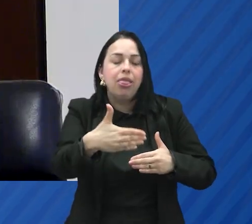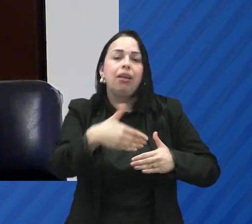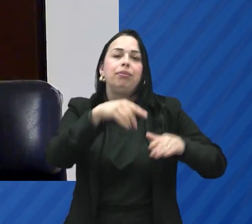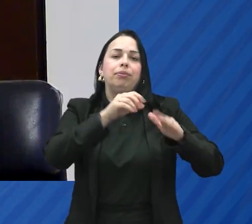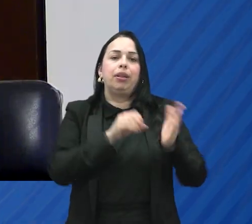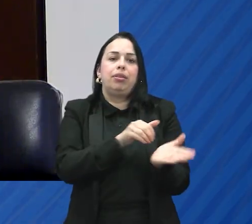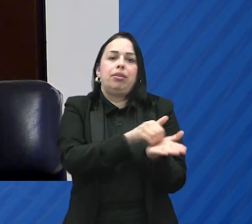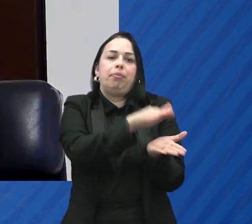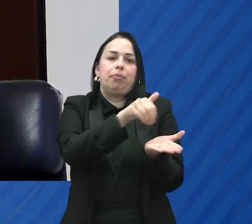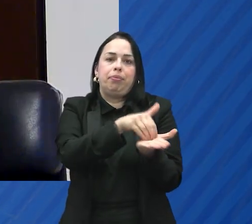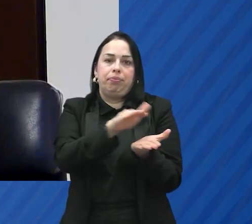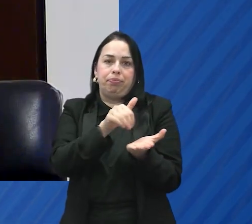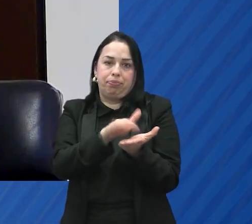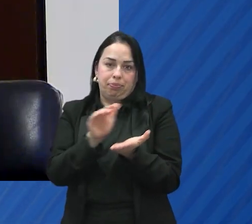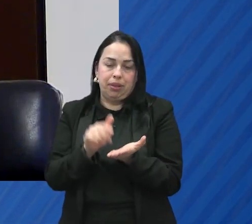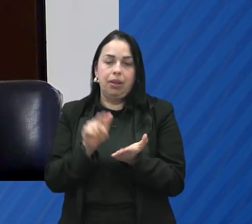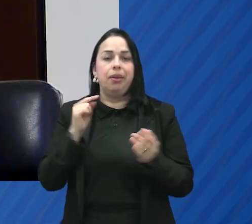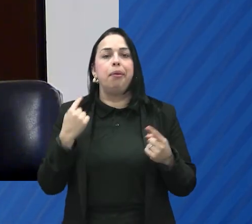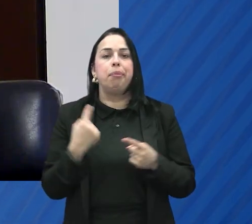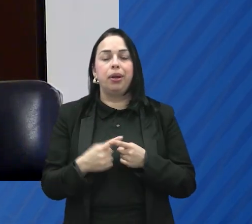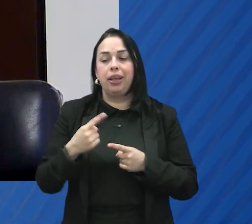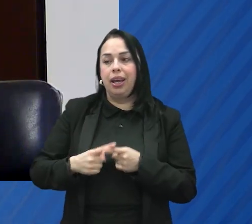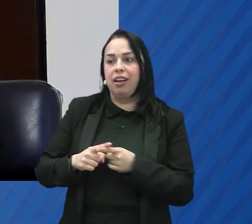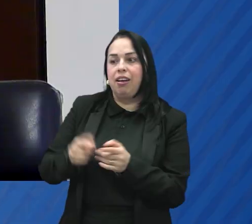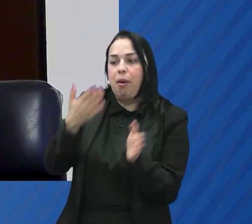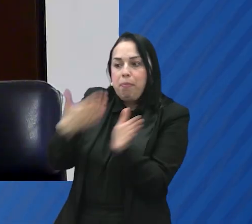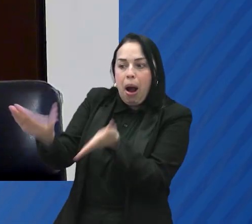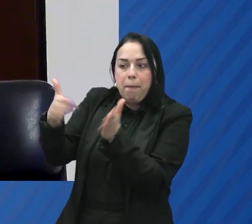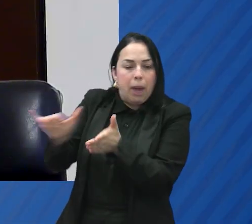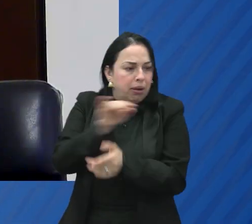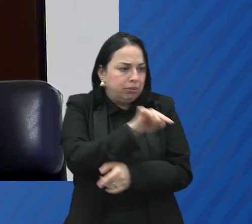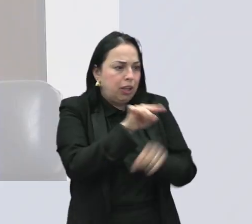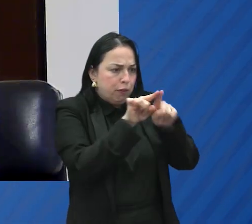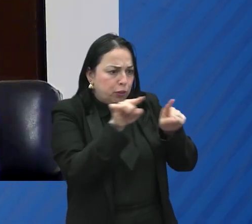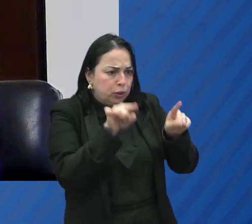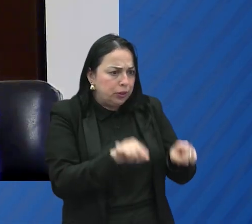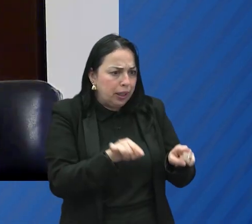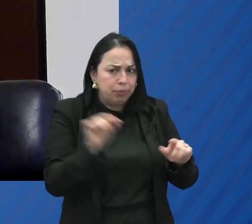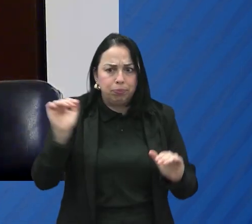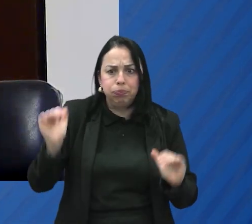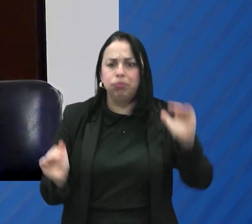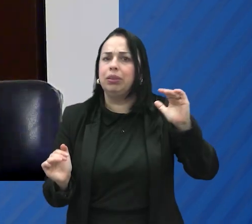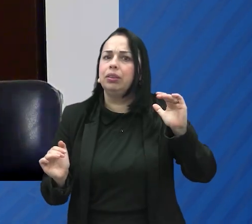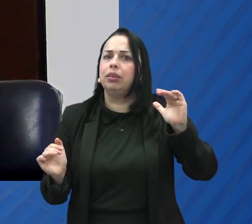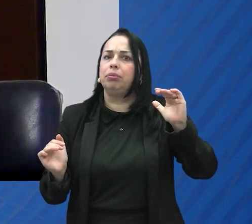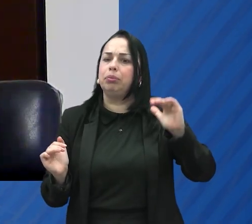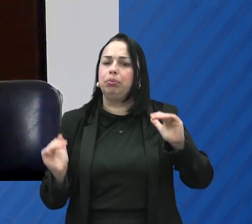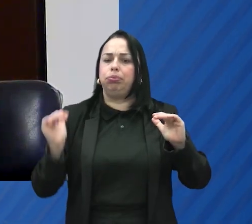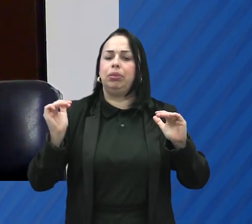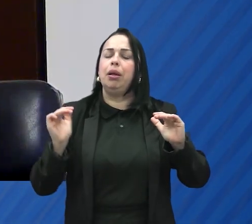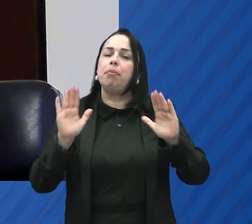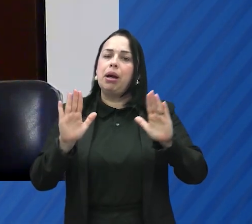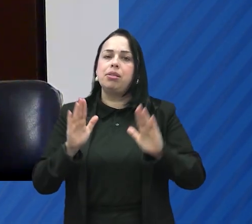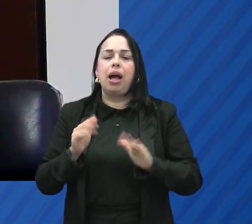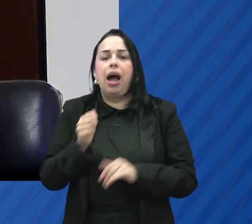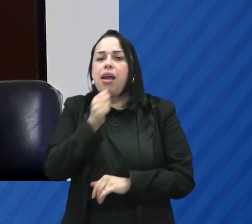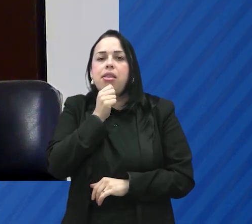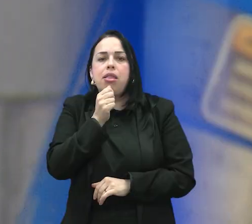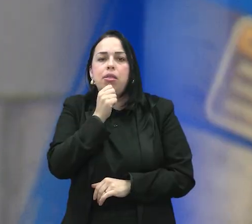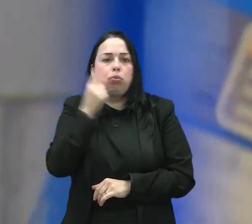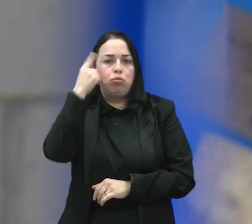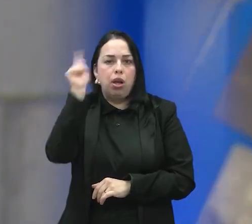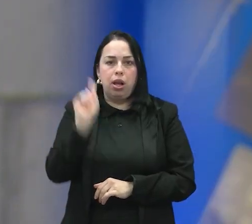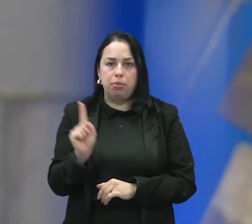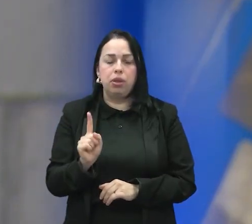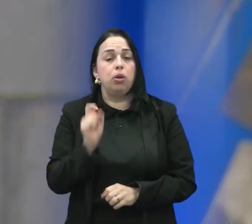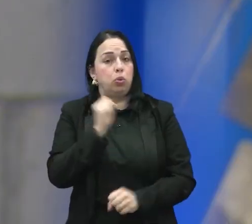temos que ajustar o quadro ao nível de produção que nós vamos ter lá na frente, mas ainda é muito cedo para a gente definir o que pode acontecer nessas fábricas.